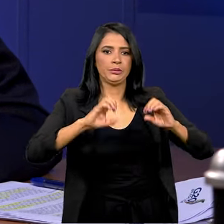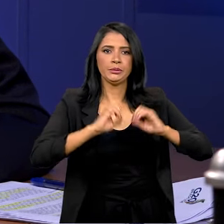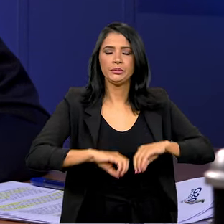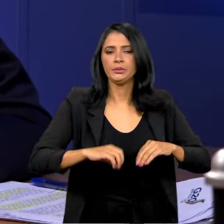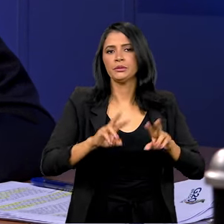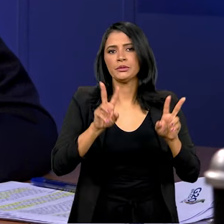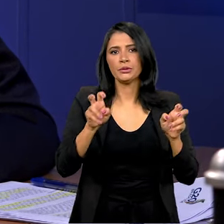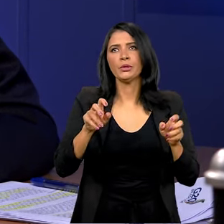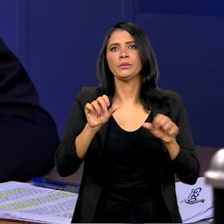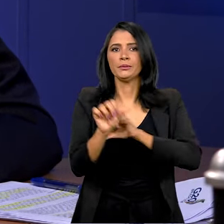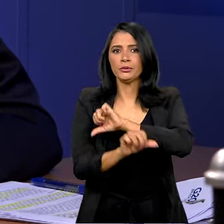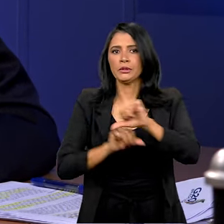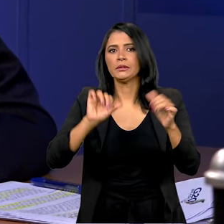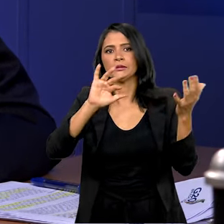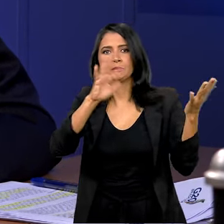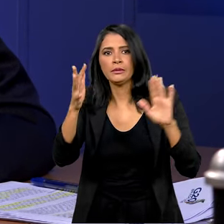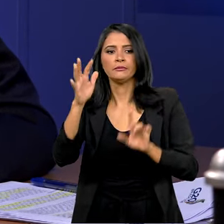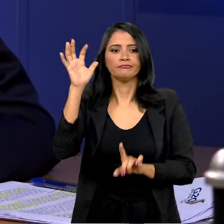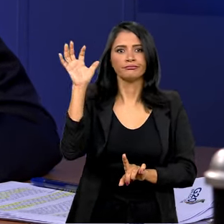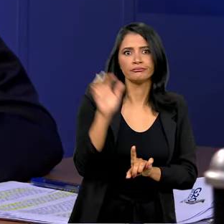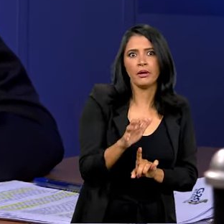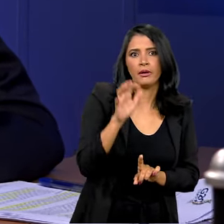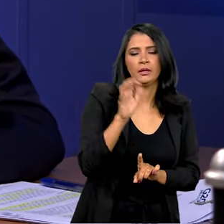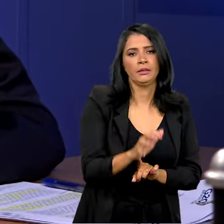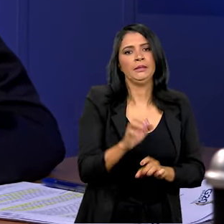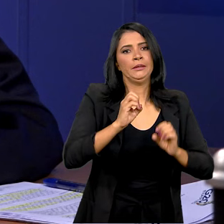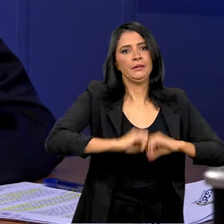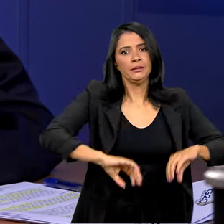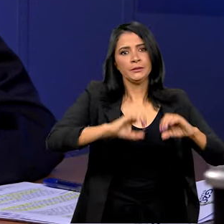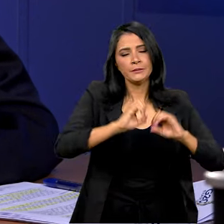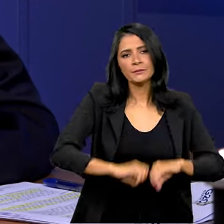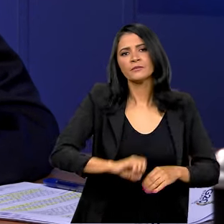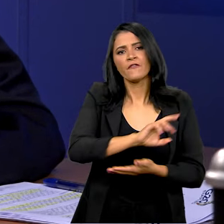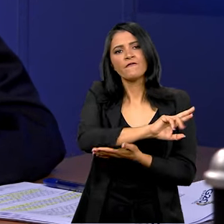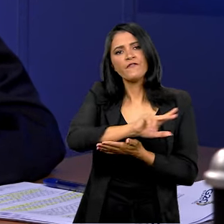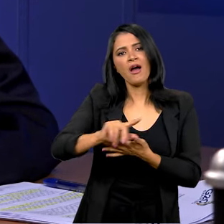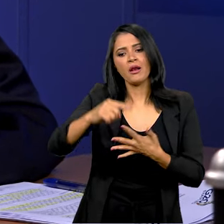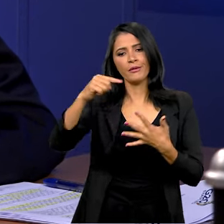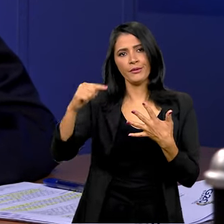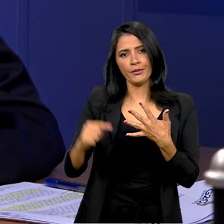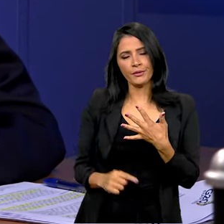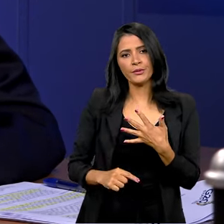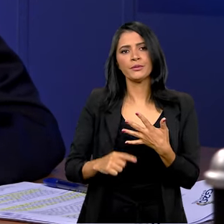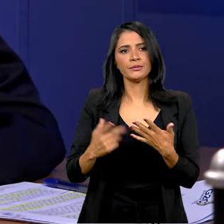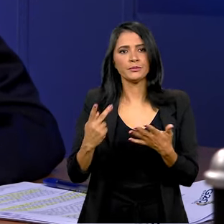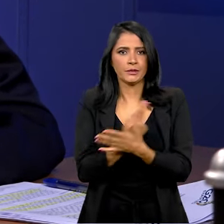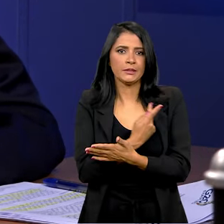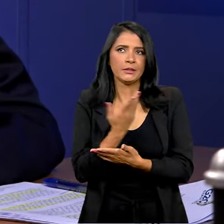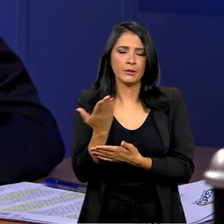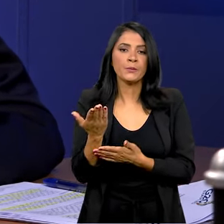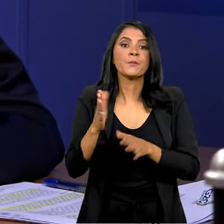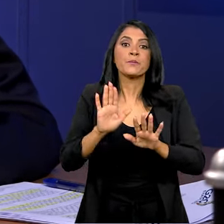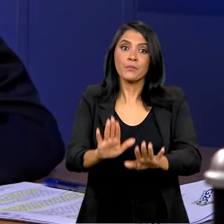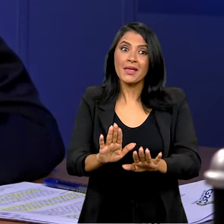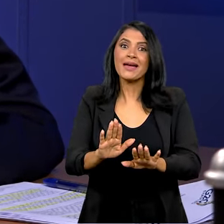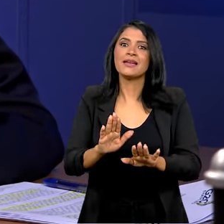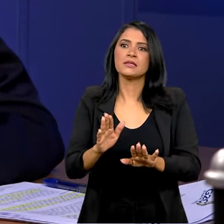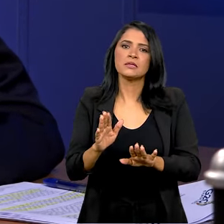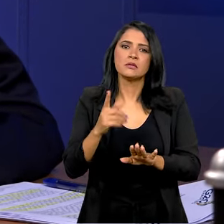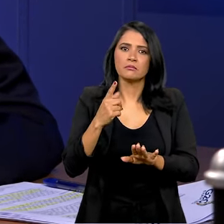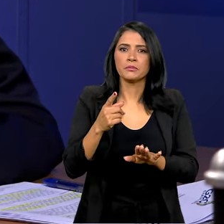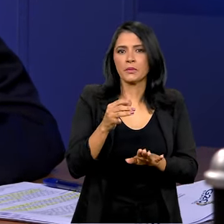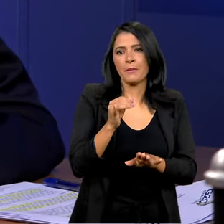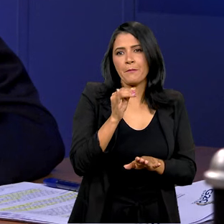Associados a essas mudanças climáticas AD vindas de muitos fatores mas muito da